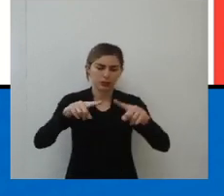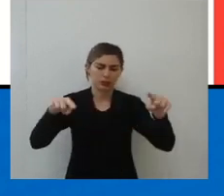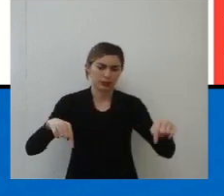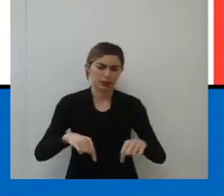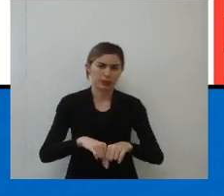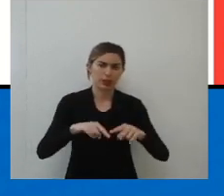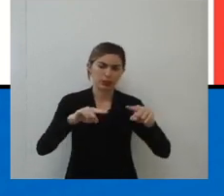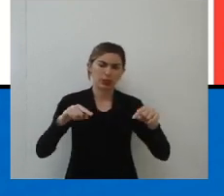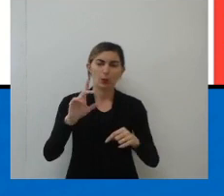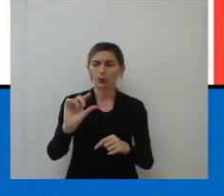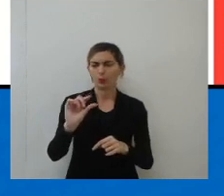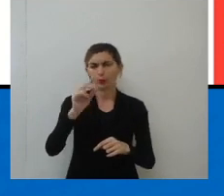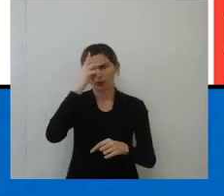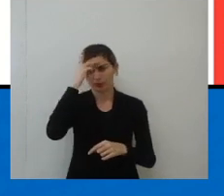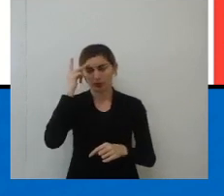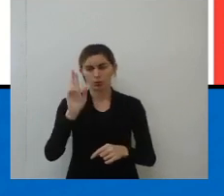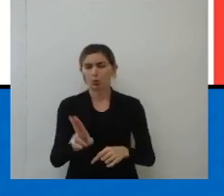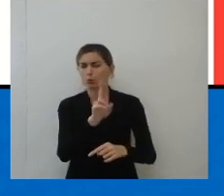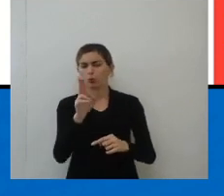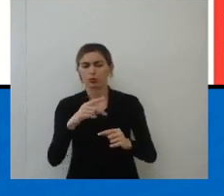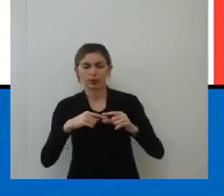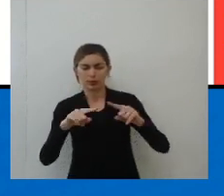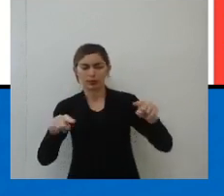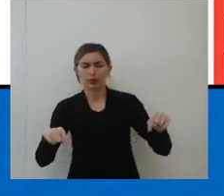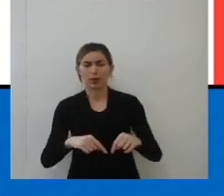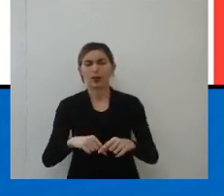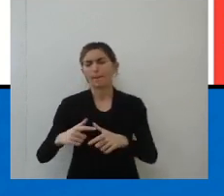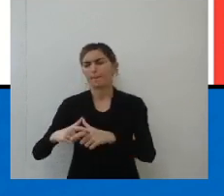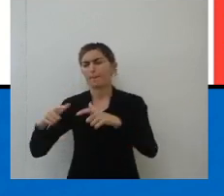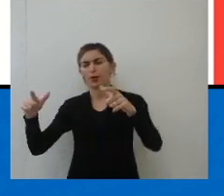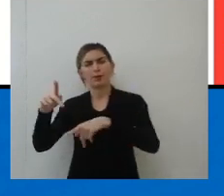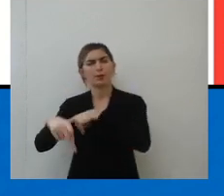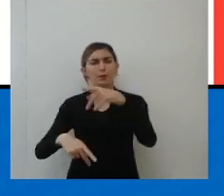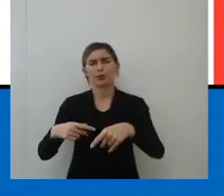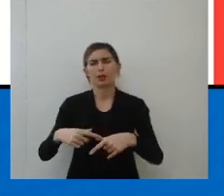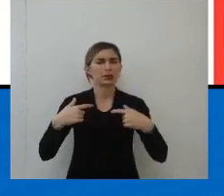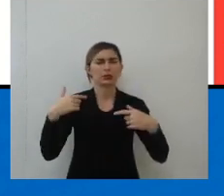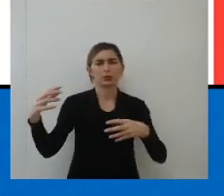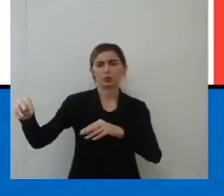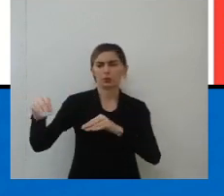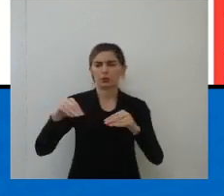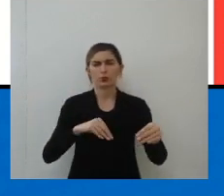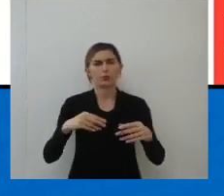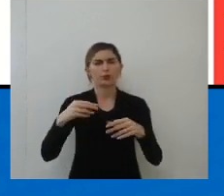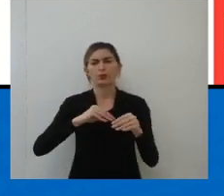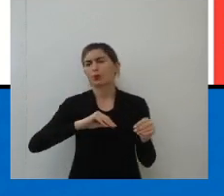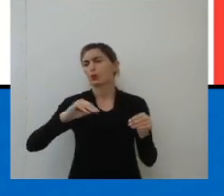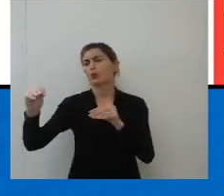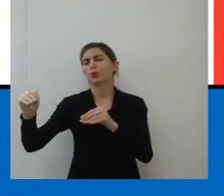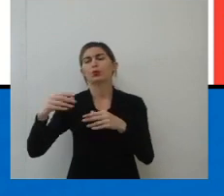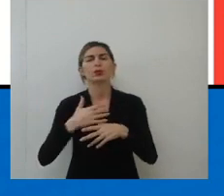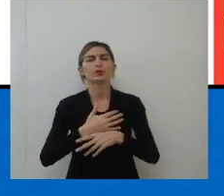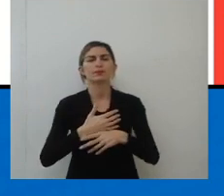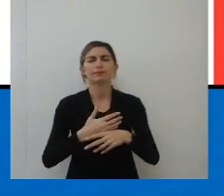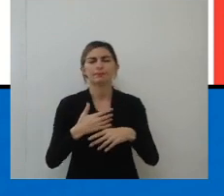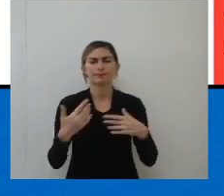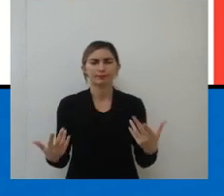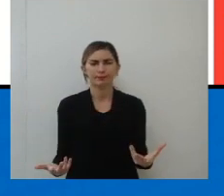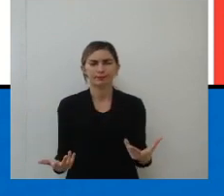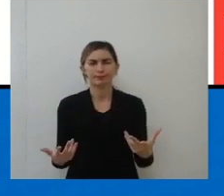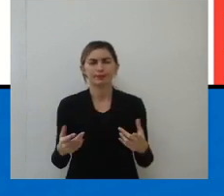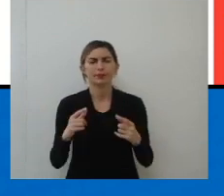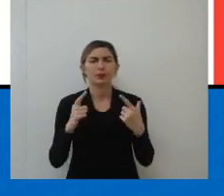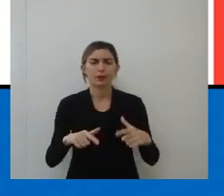mão de poucas pessoas, fazendo com que parcela significativa da população precise migrar. E ela migra para onde? Para o